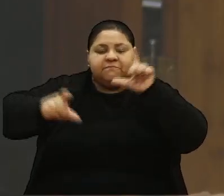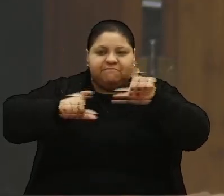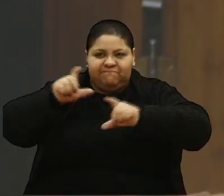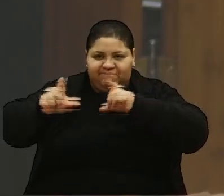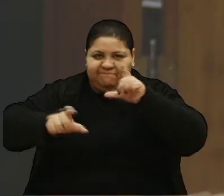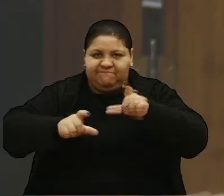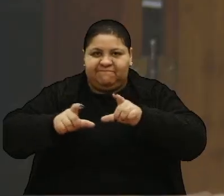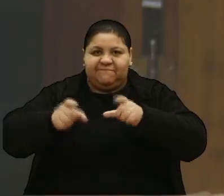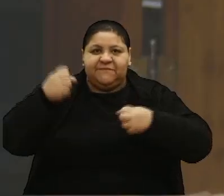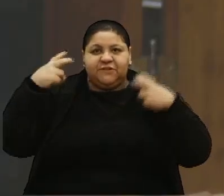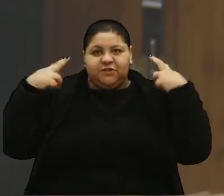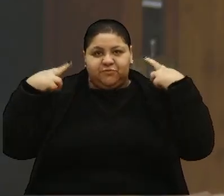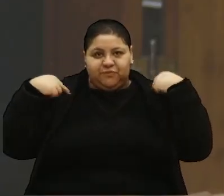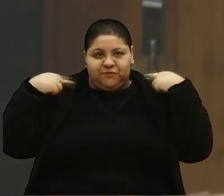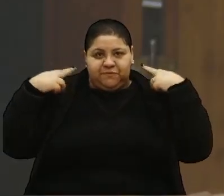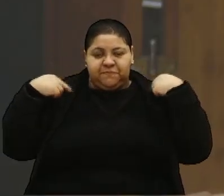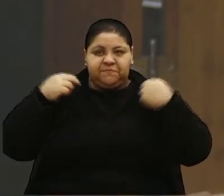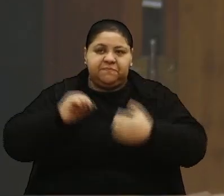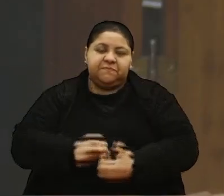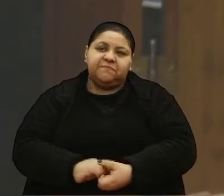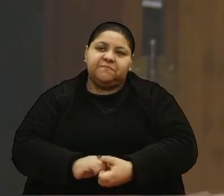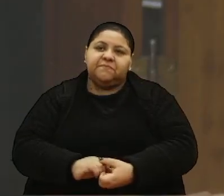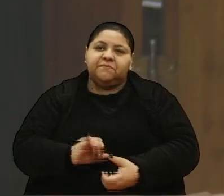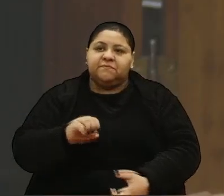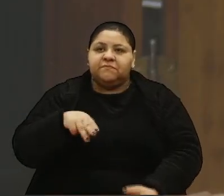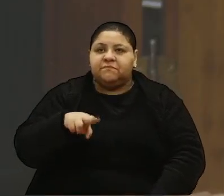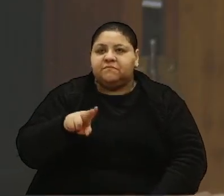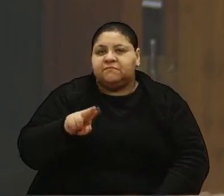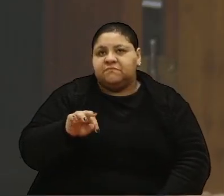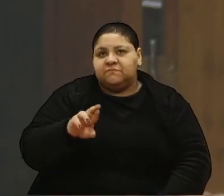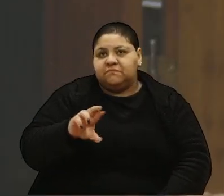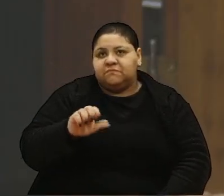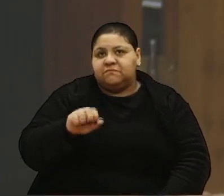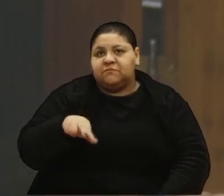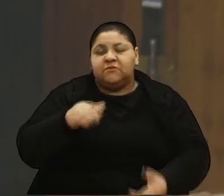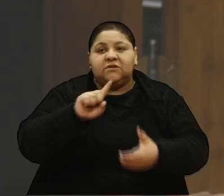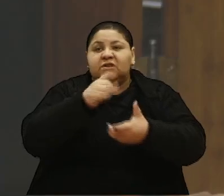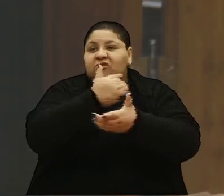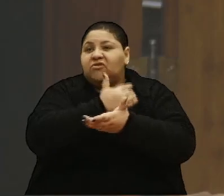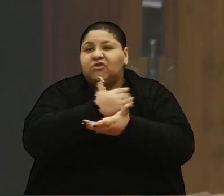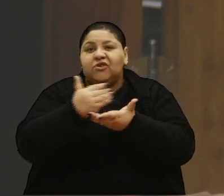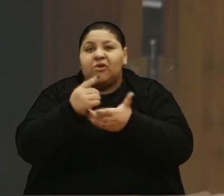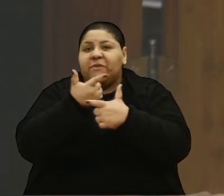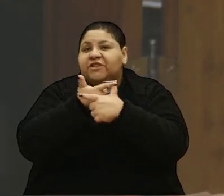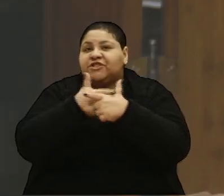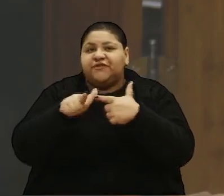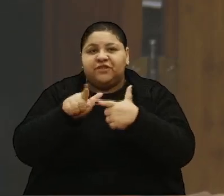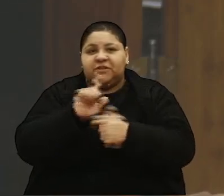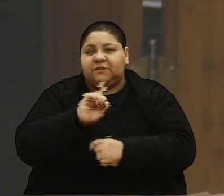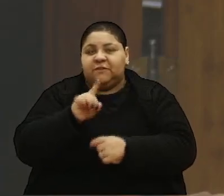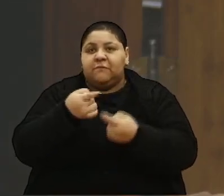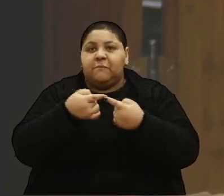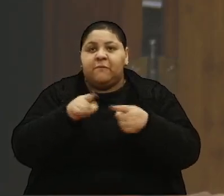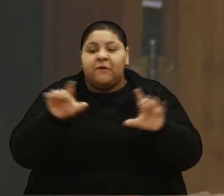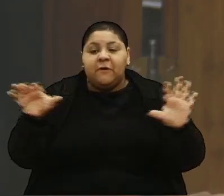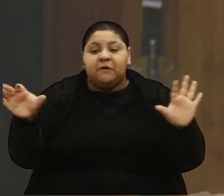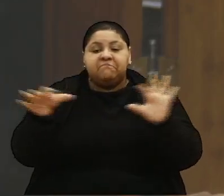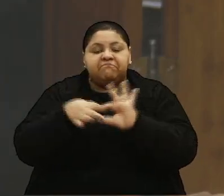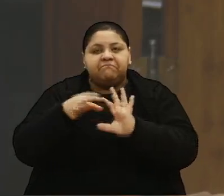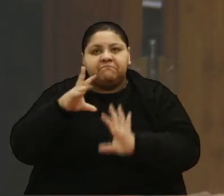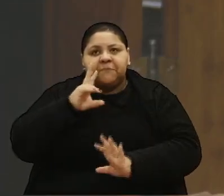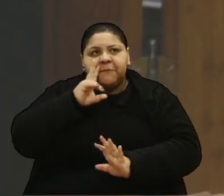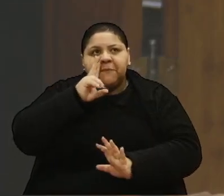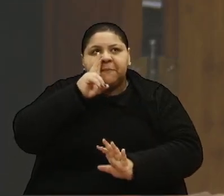de condutores. O Imutran RS não nasceu para dividir, mas para unir